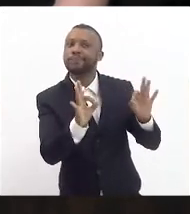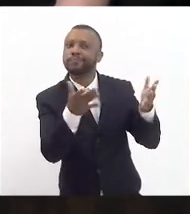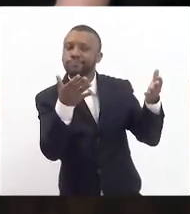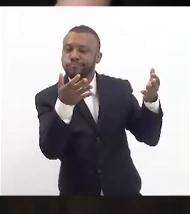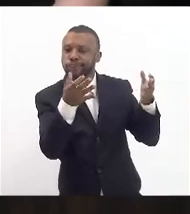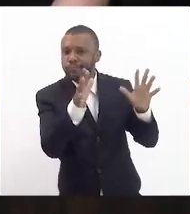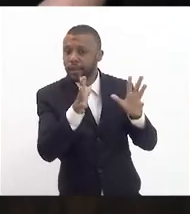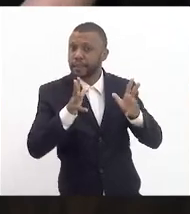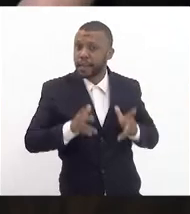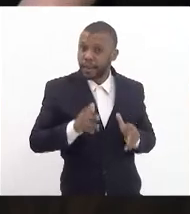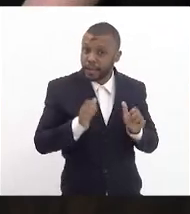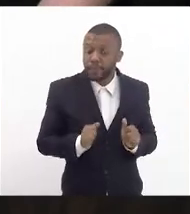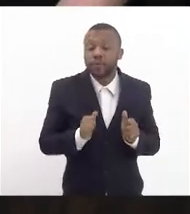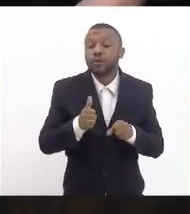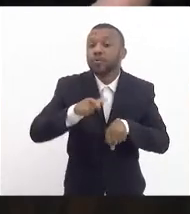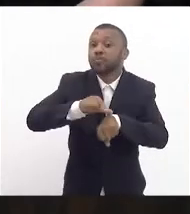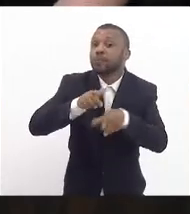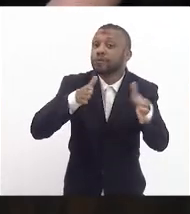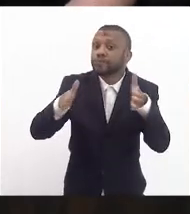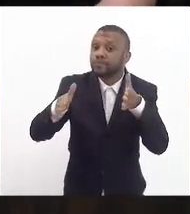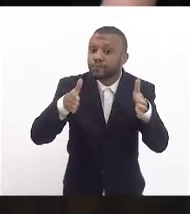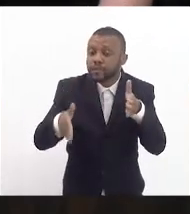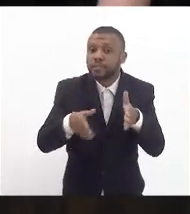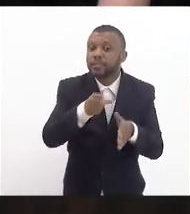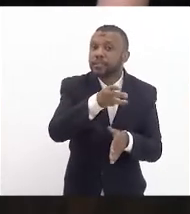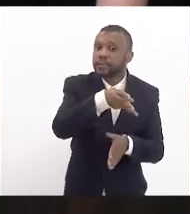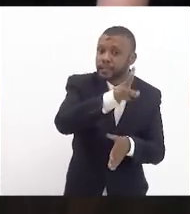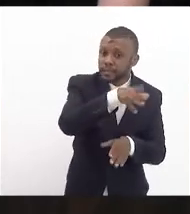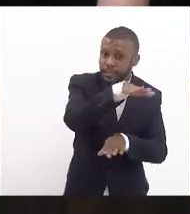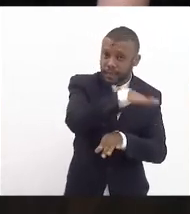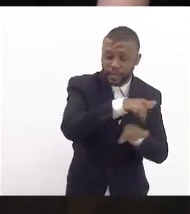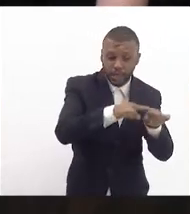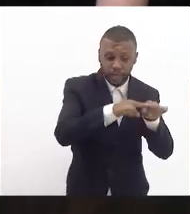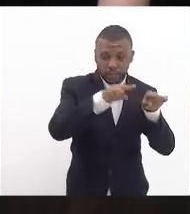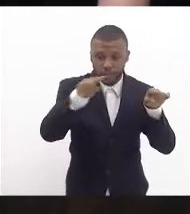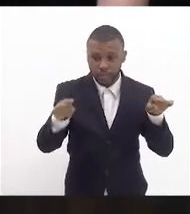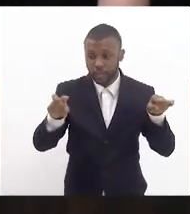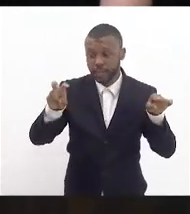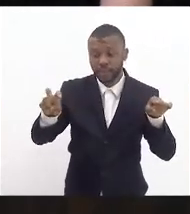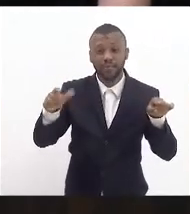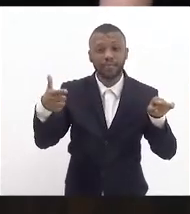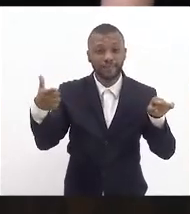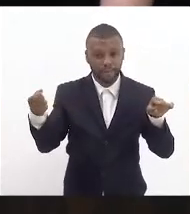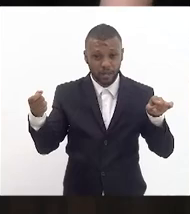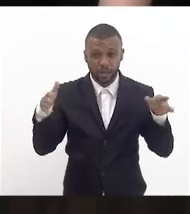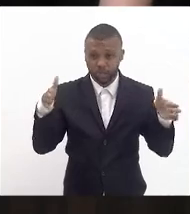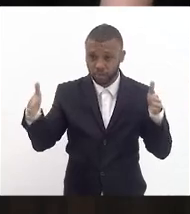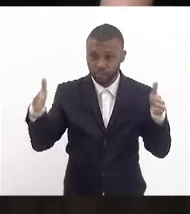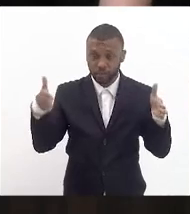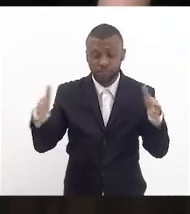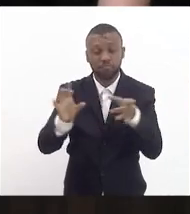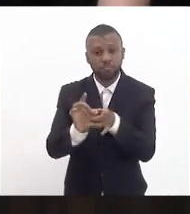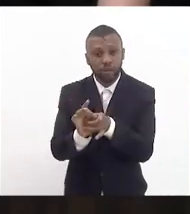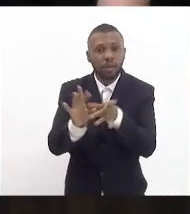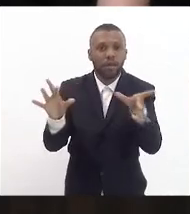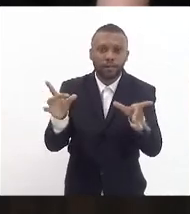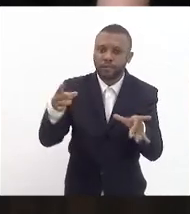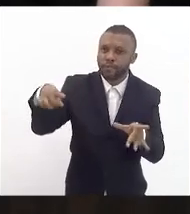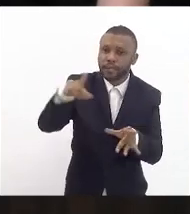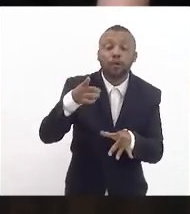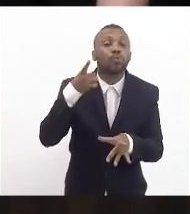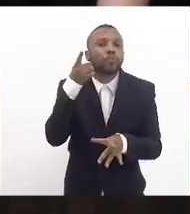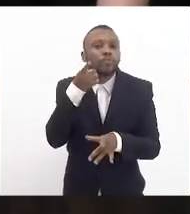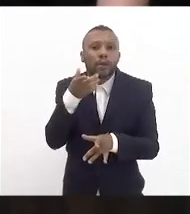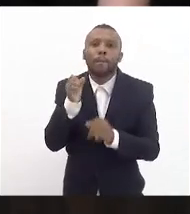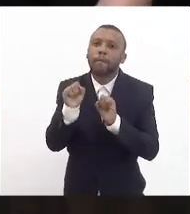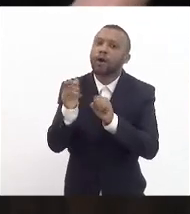entre 15 para as 15 e 17h20 está à disposição para os senhores